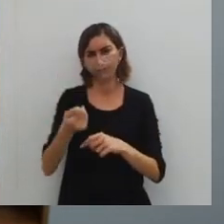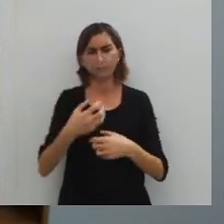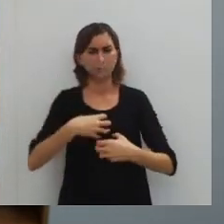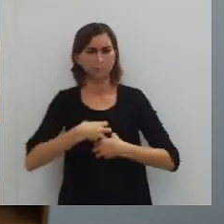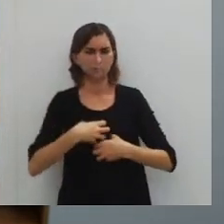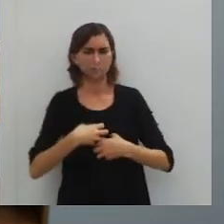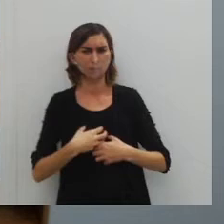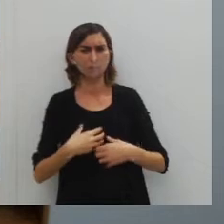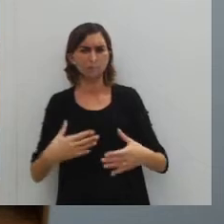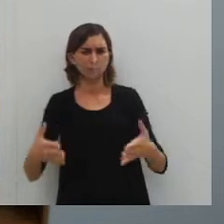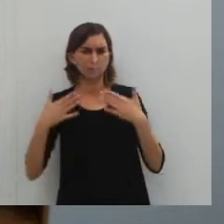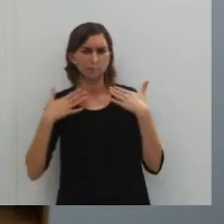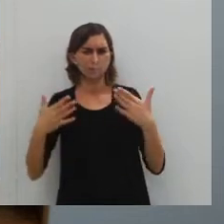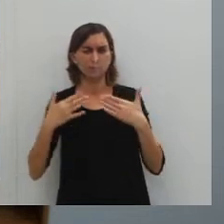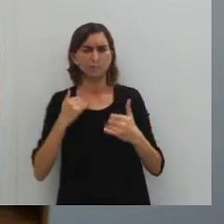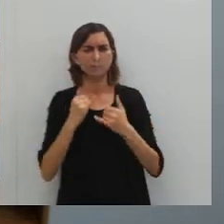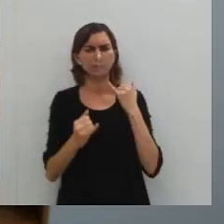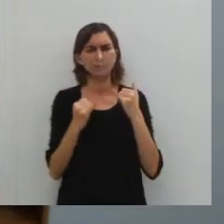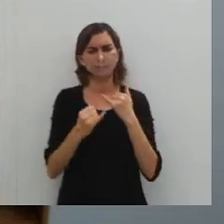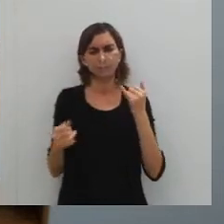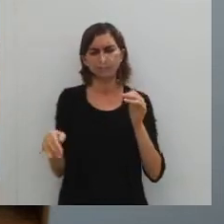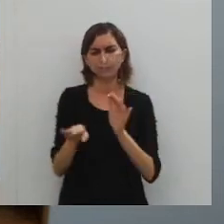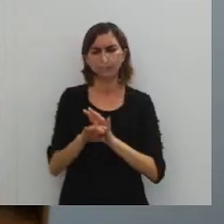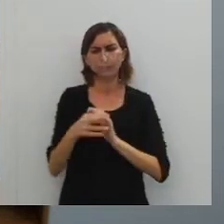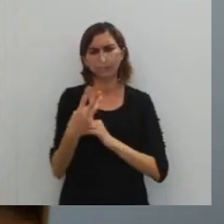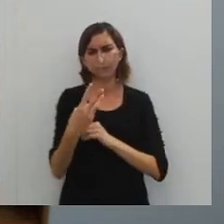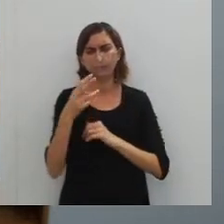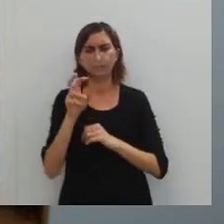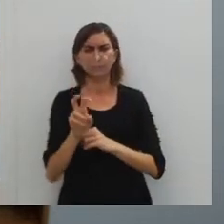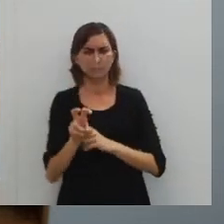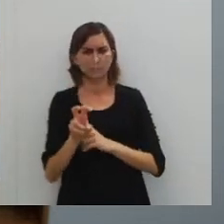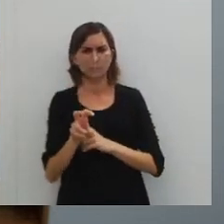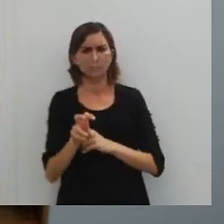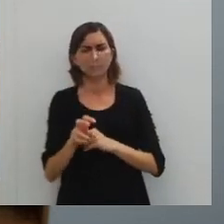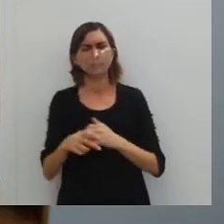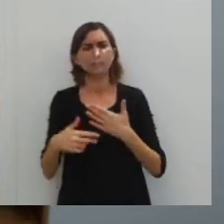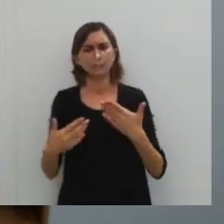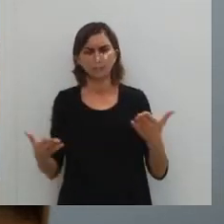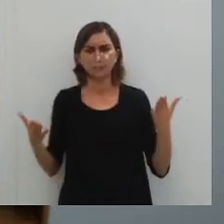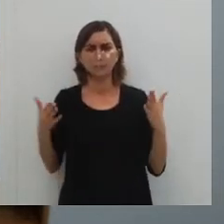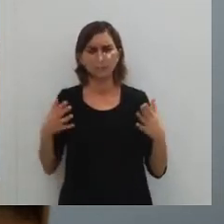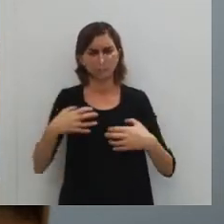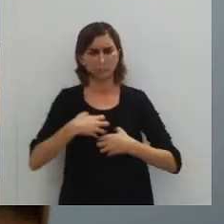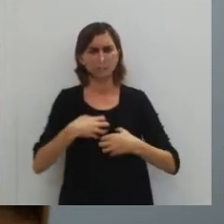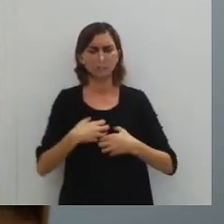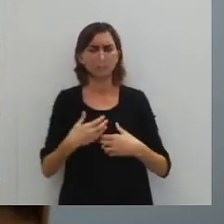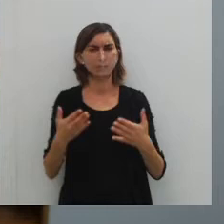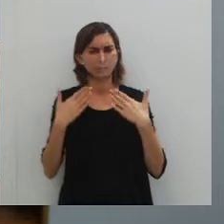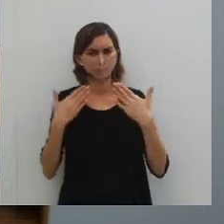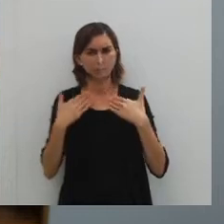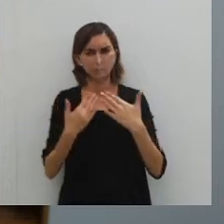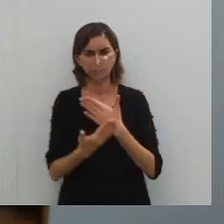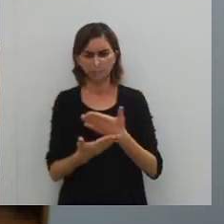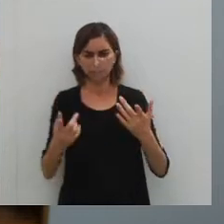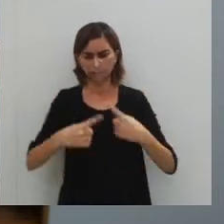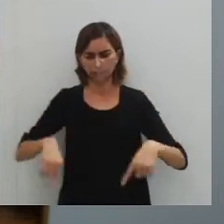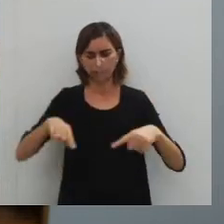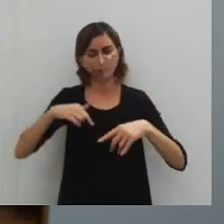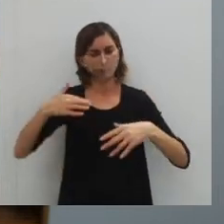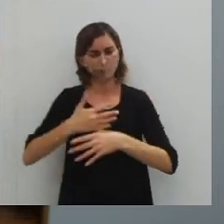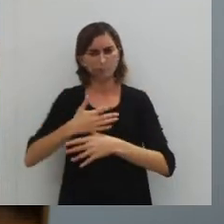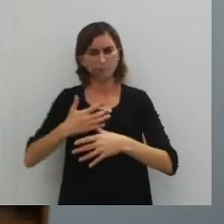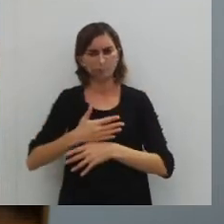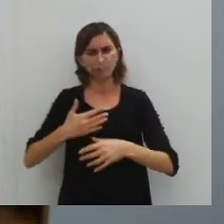sentindo tanto calor que parece que está chegando a 35 graus. Então, a ilha de calor é isso. Nas nossas cidades, a gente